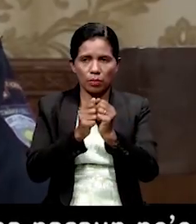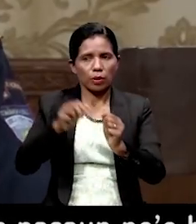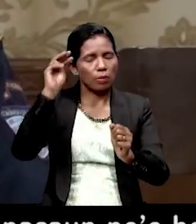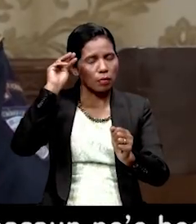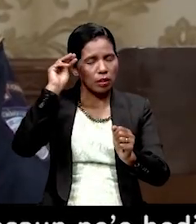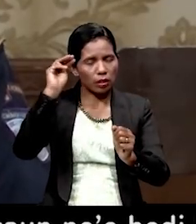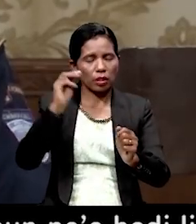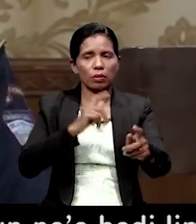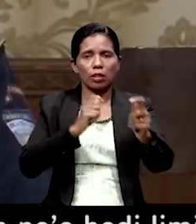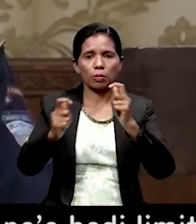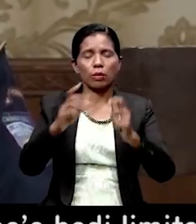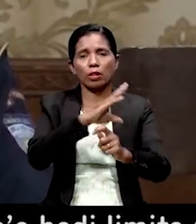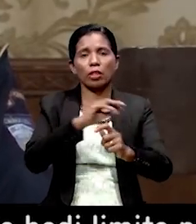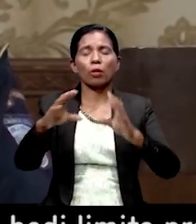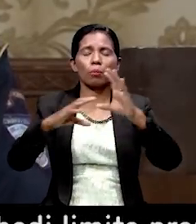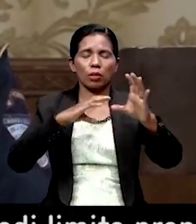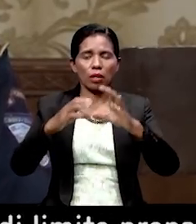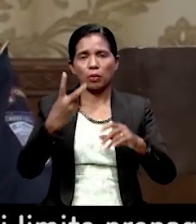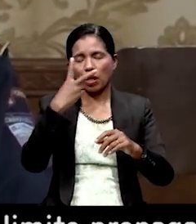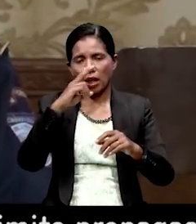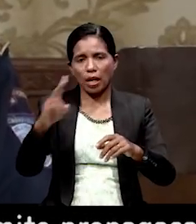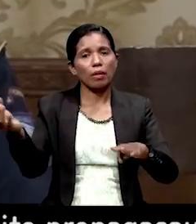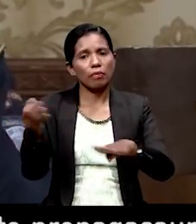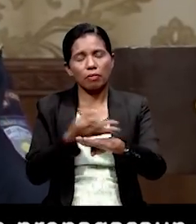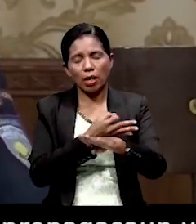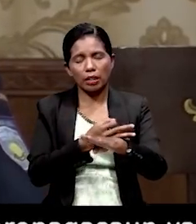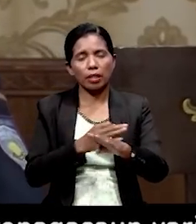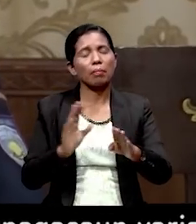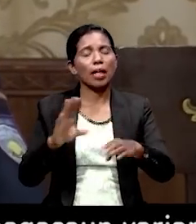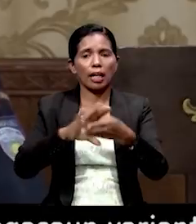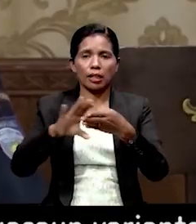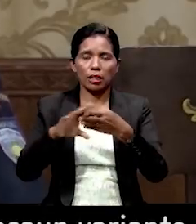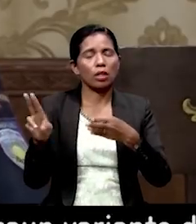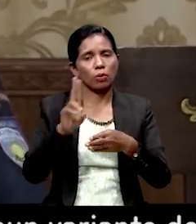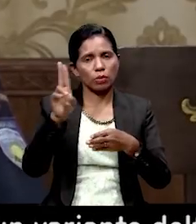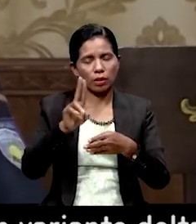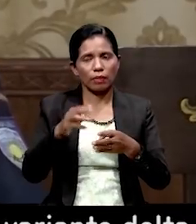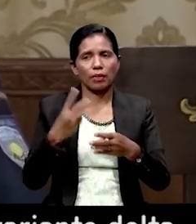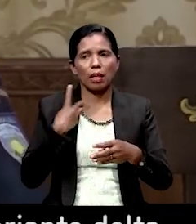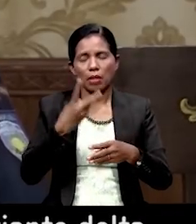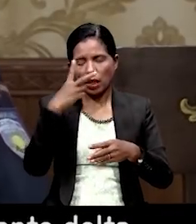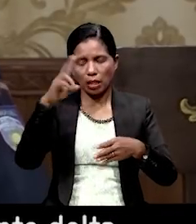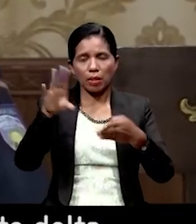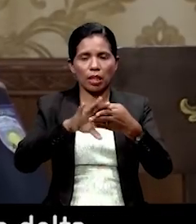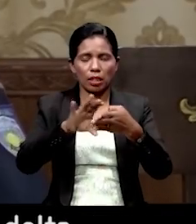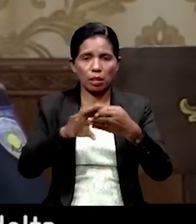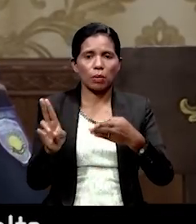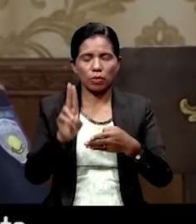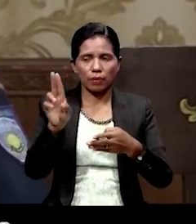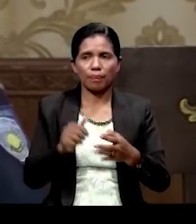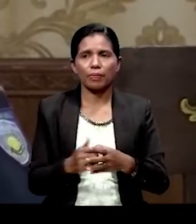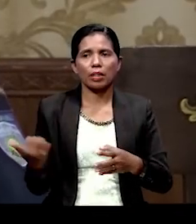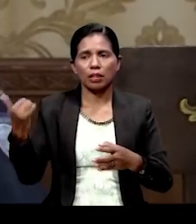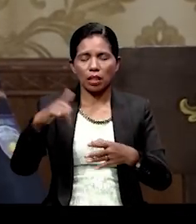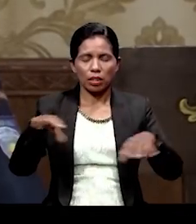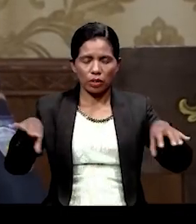e Comunicação atal o ensai fila fala tu verifica documentos nebe por exemplo liliu bacareta a minha liliu bacareta liu se serviço ha